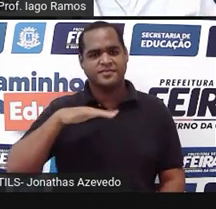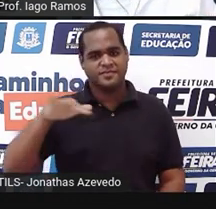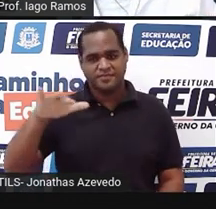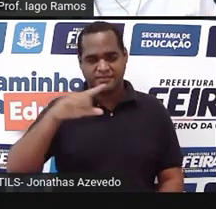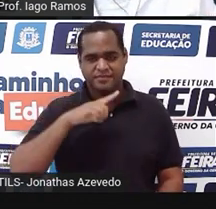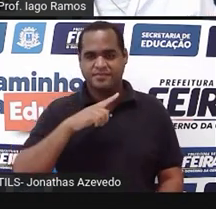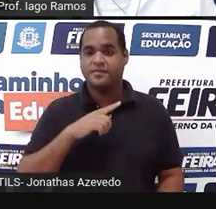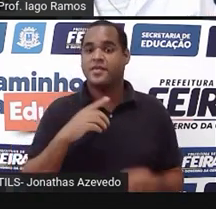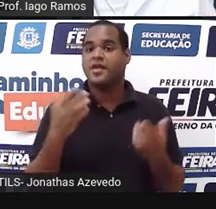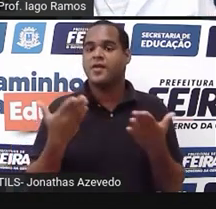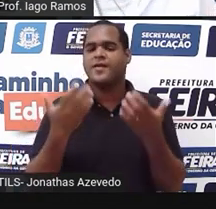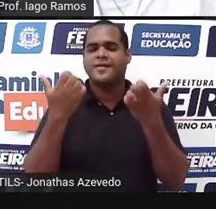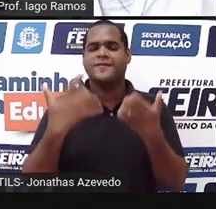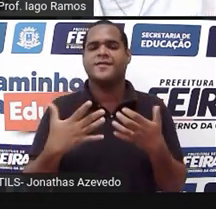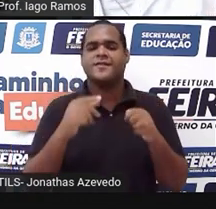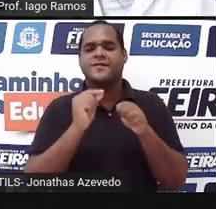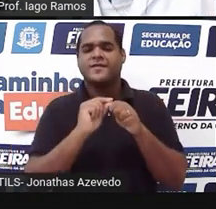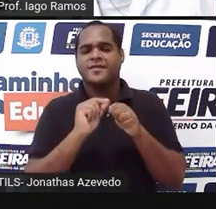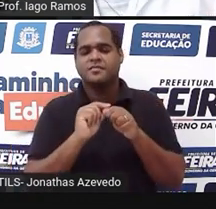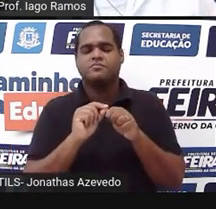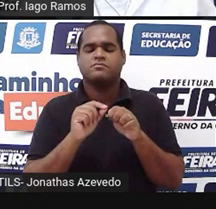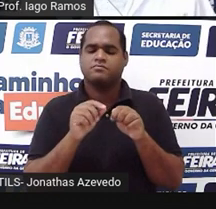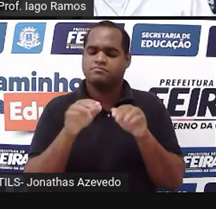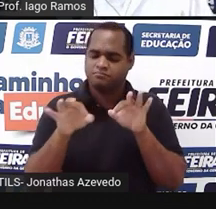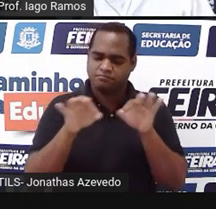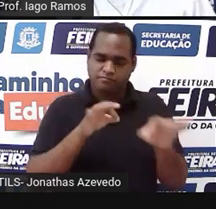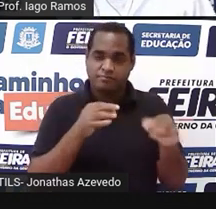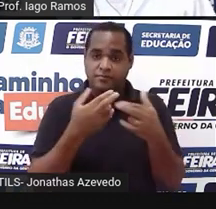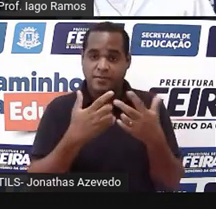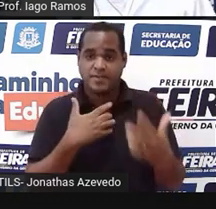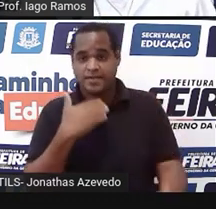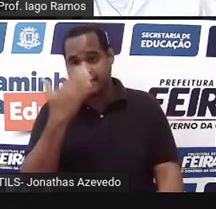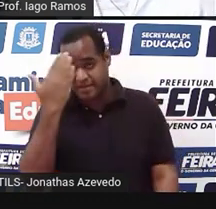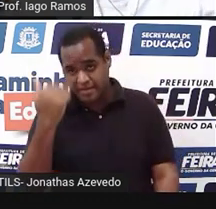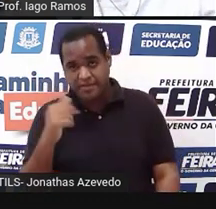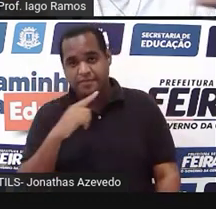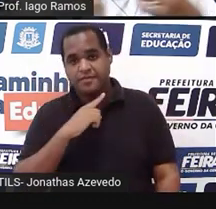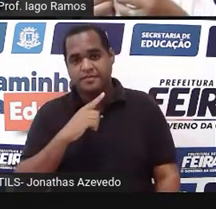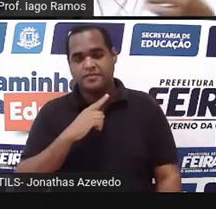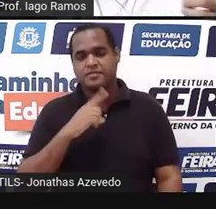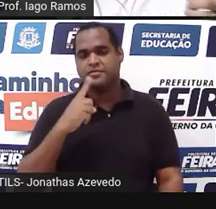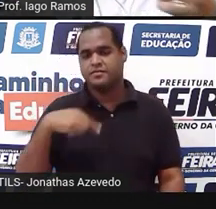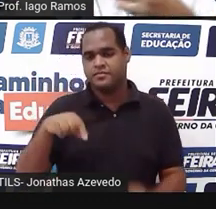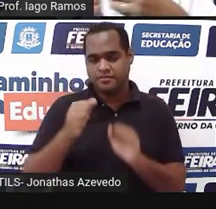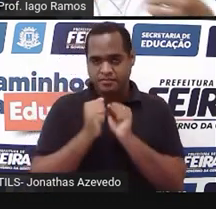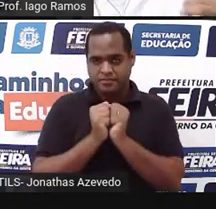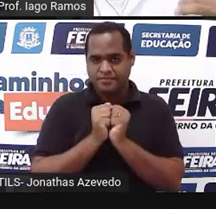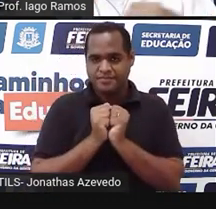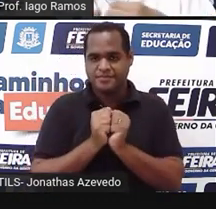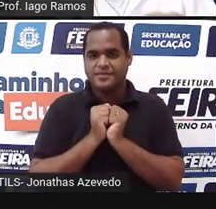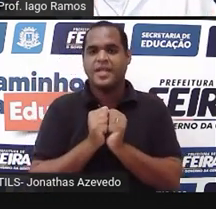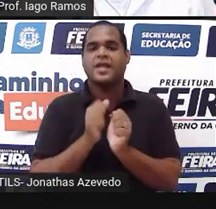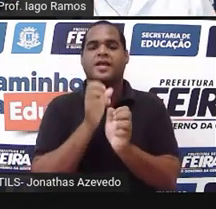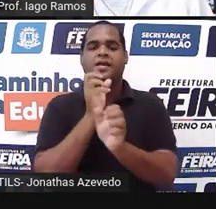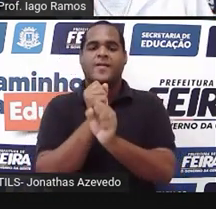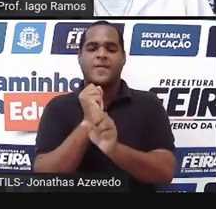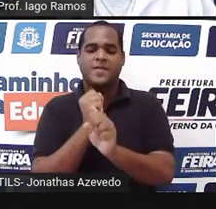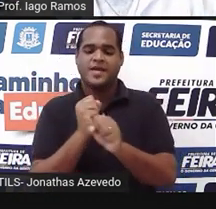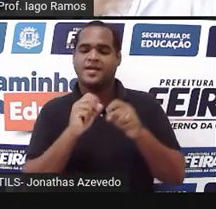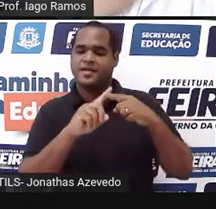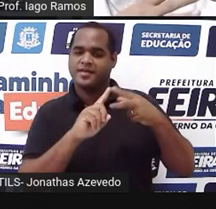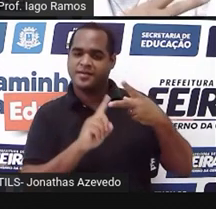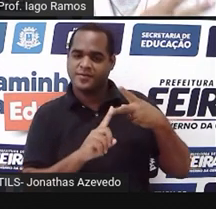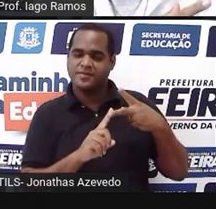o que é que eu vou fazer eu já sei e a área do trapézio é juntar é só mais duas áreas dos